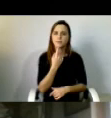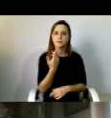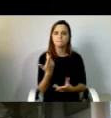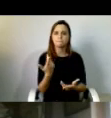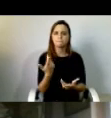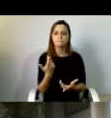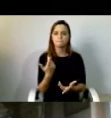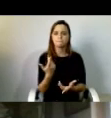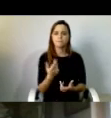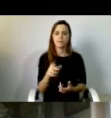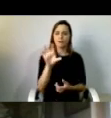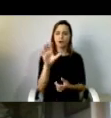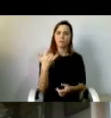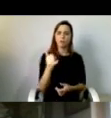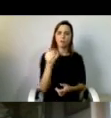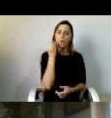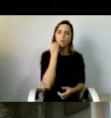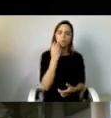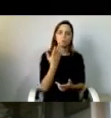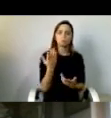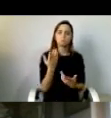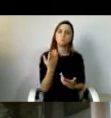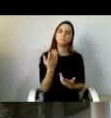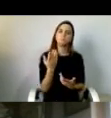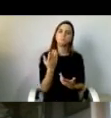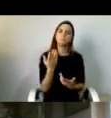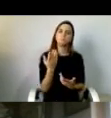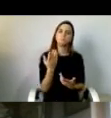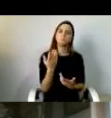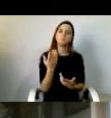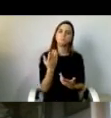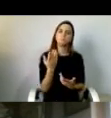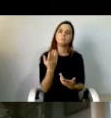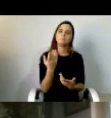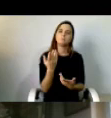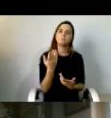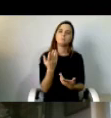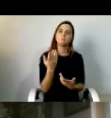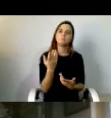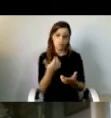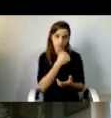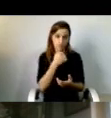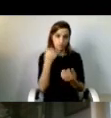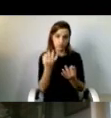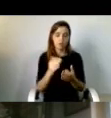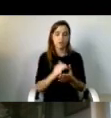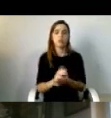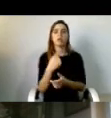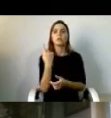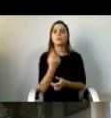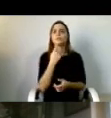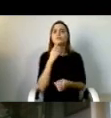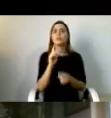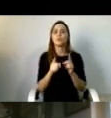traduzia estas formas de violência que tinham sido exercidas. O que percebemos foi que